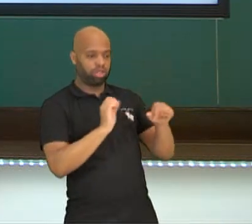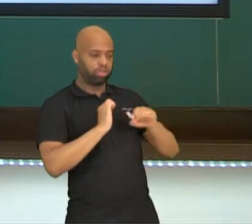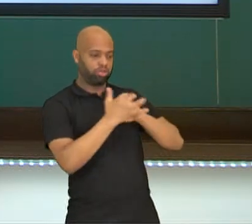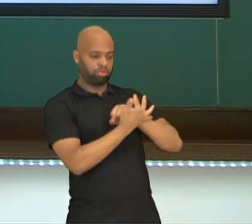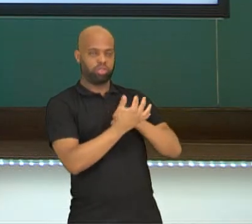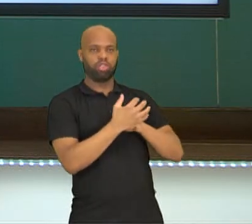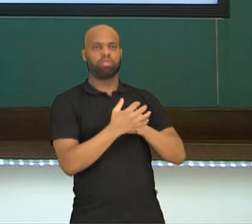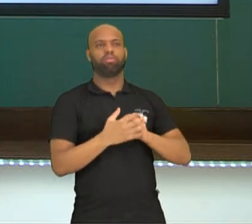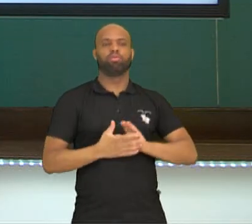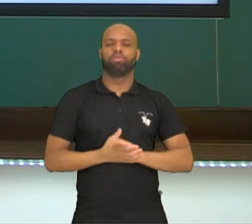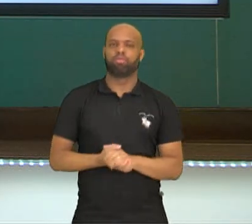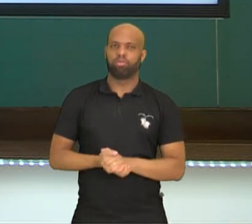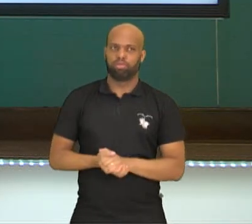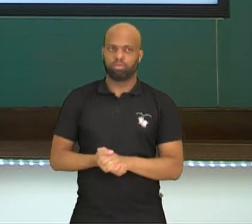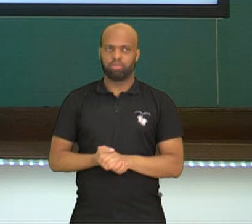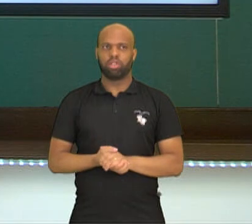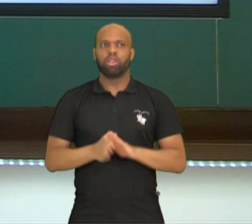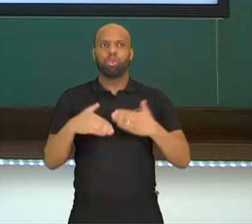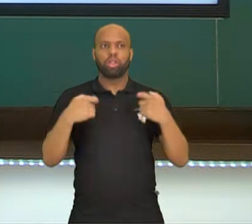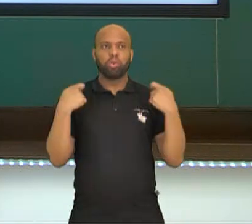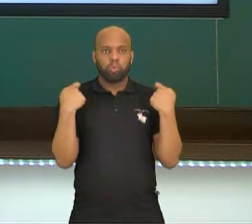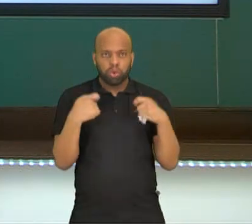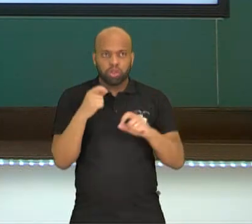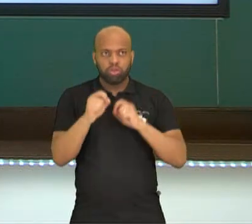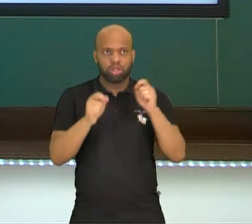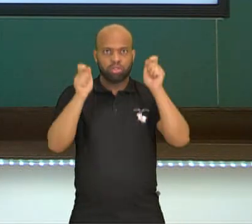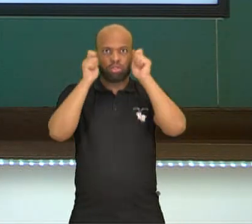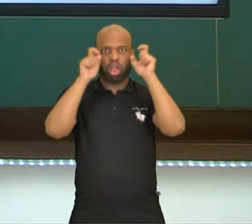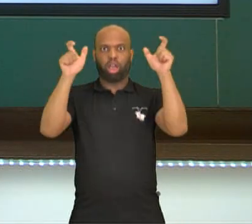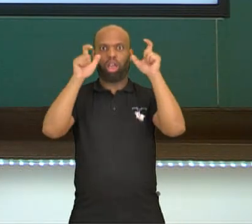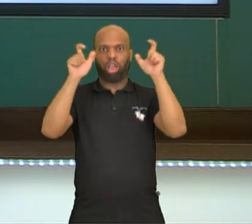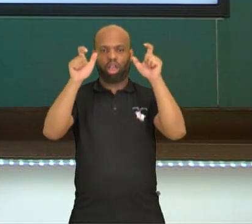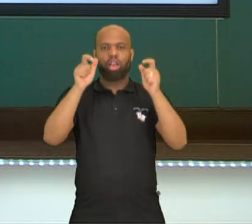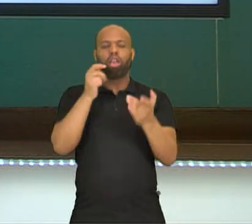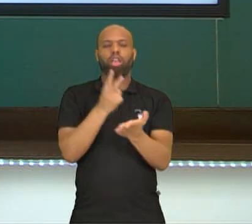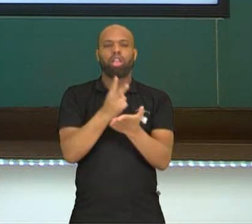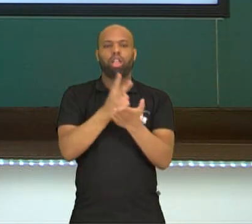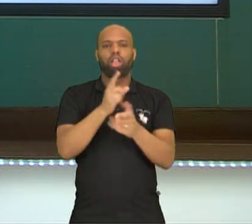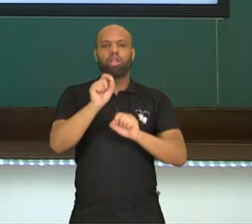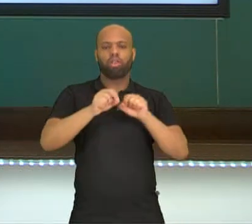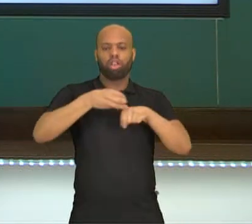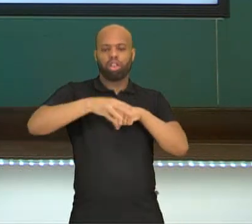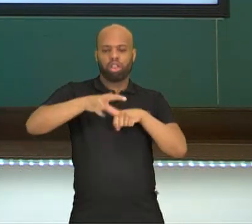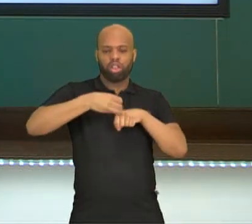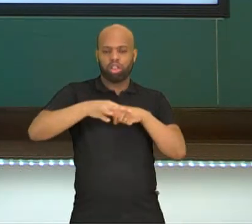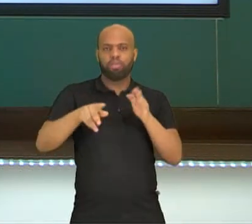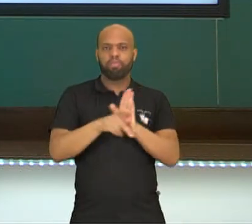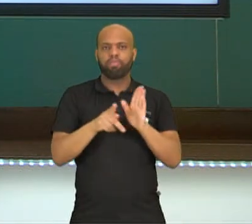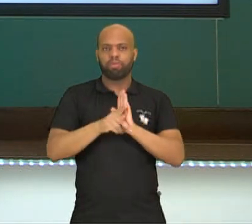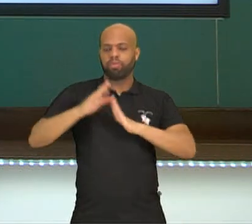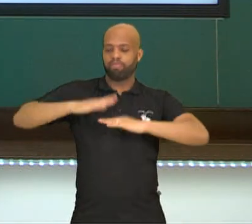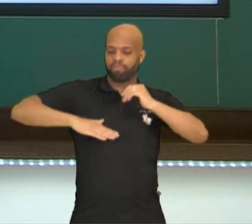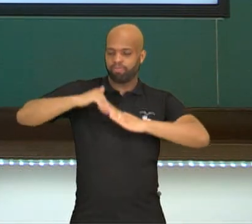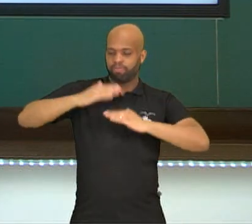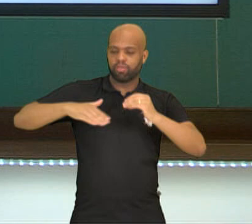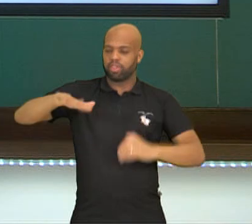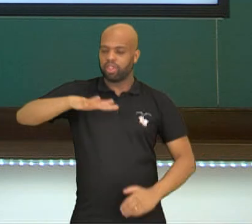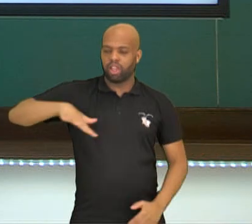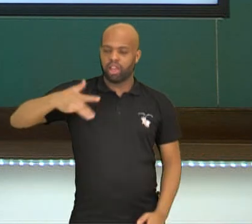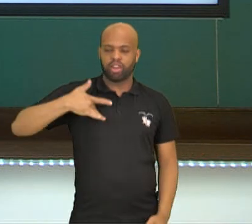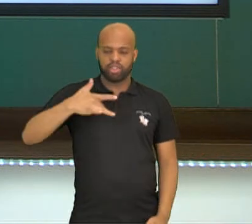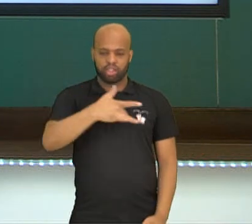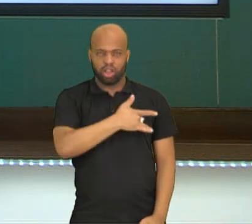da Covid-19. Então, precisamos estar atentos às orientações dos especialistas,